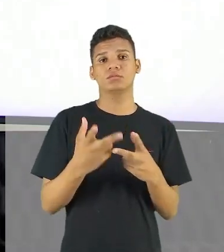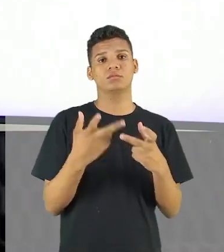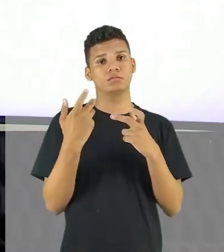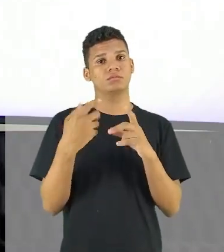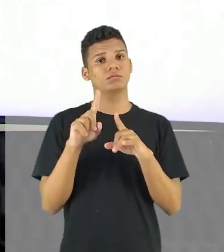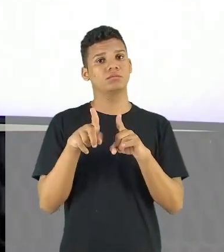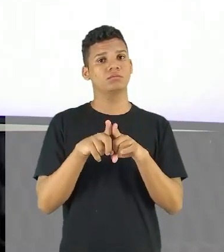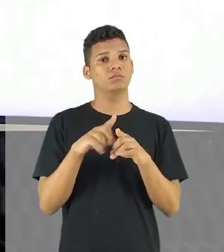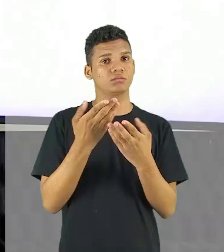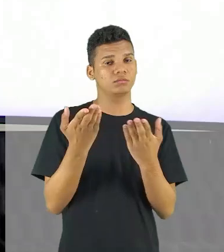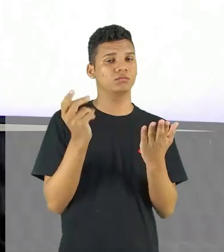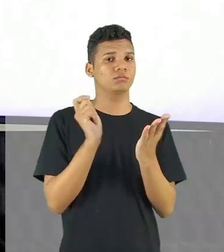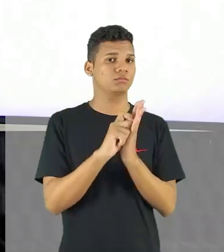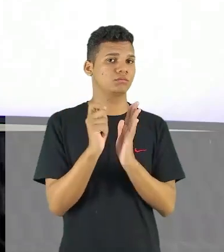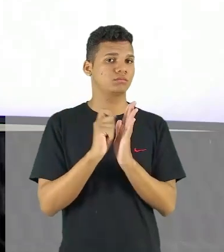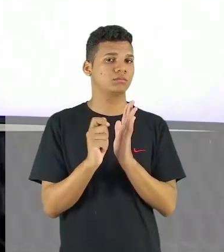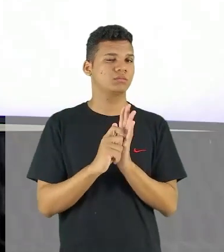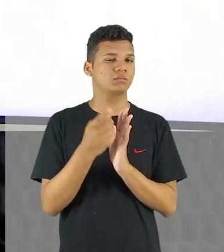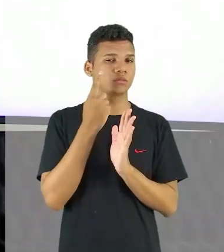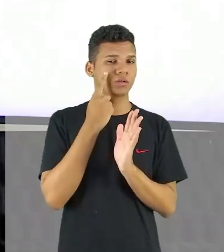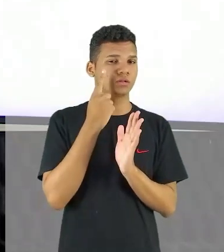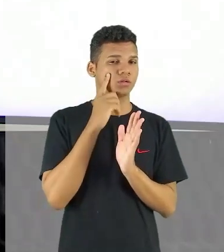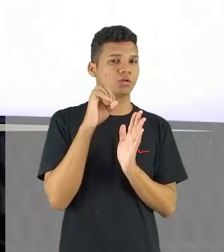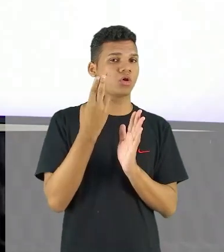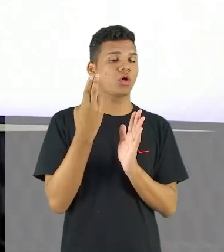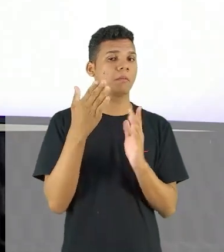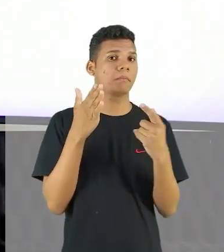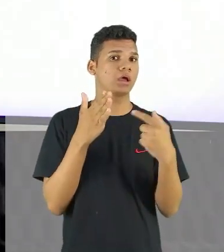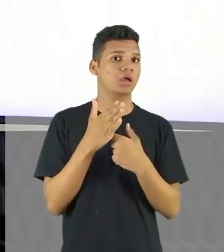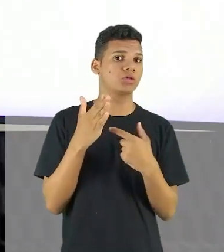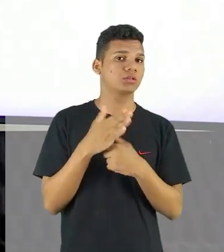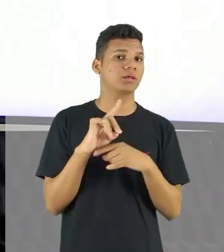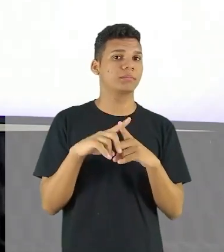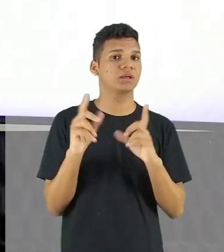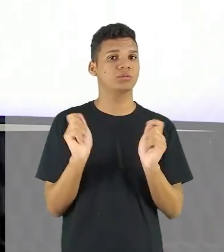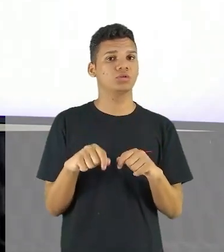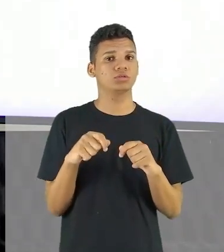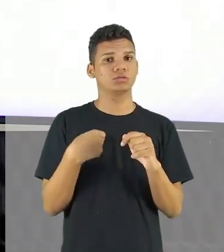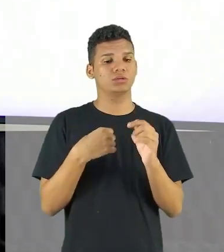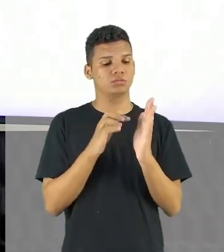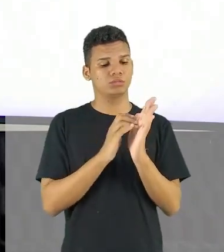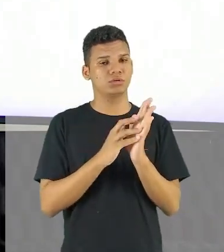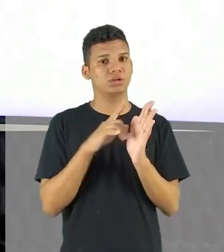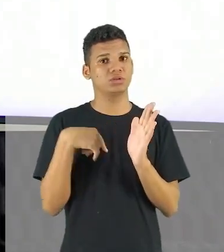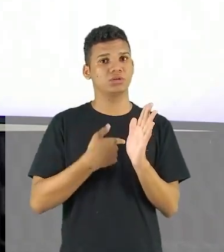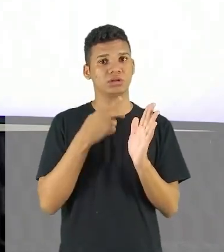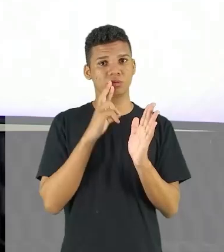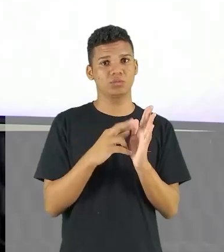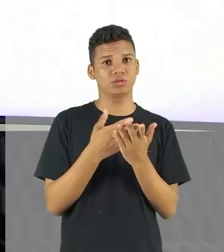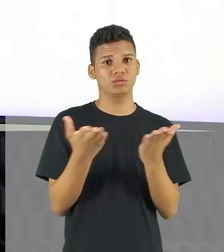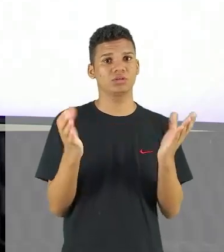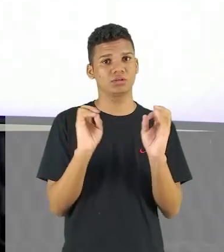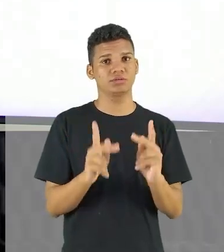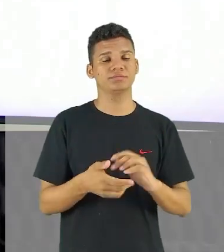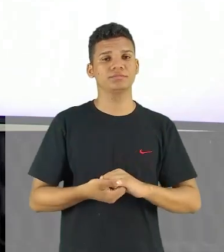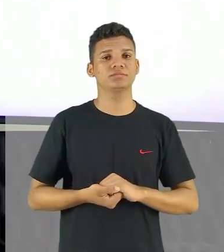fazer as suas anotações. Tem dúvida? Tem alguma pergunta? Nos comentários que a gente vai responder vocês, tá bom?